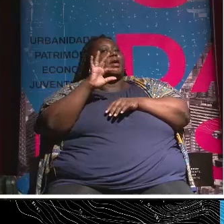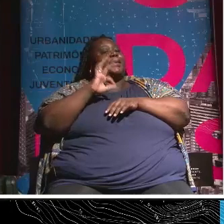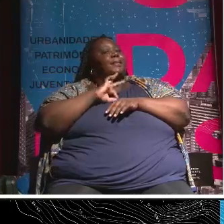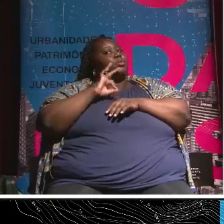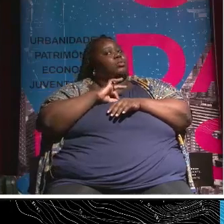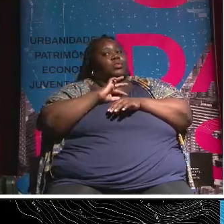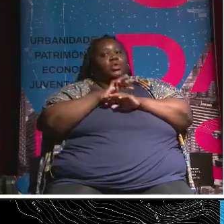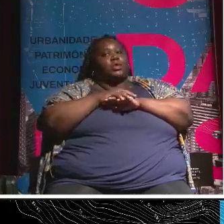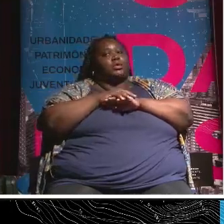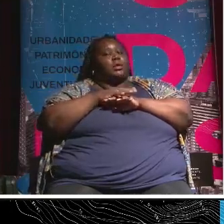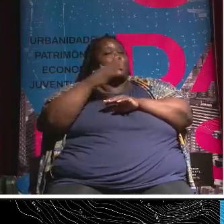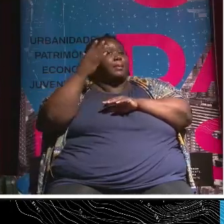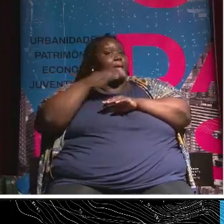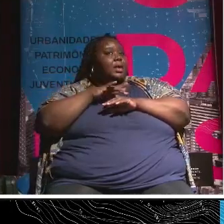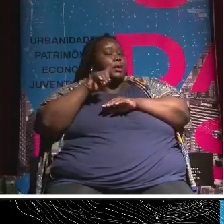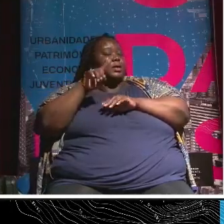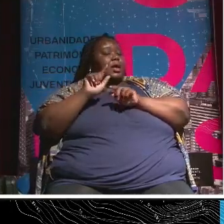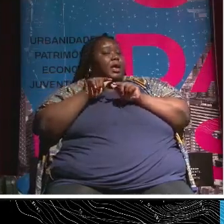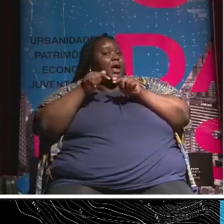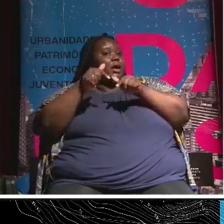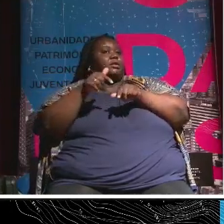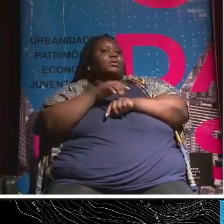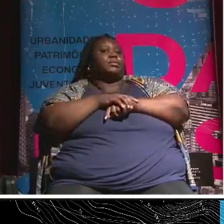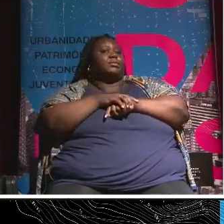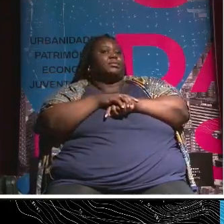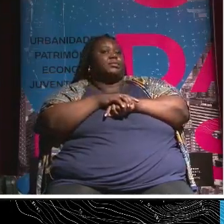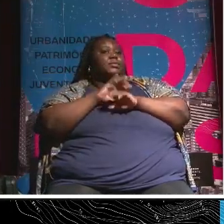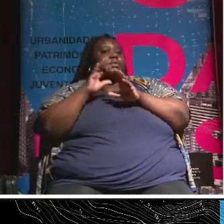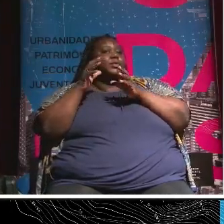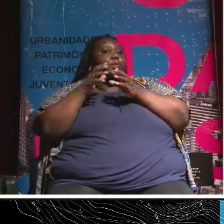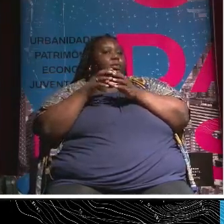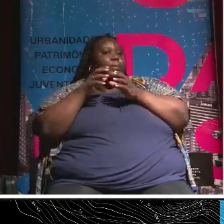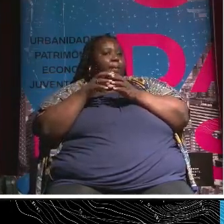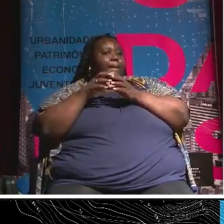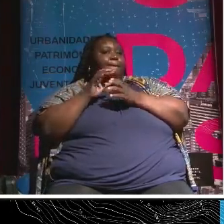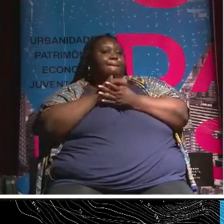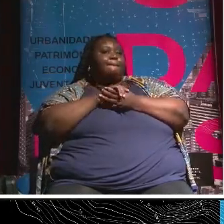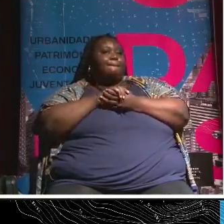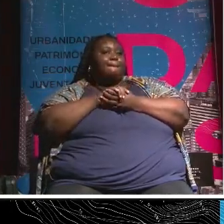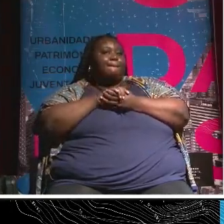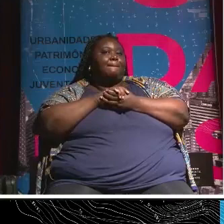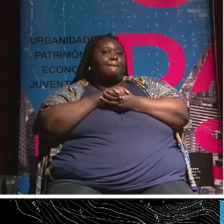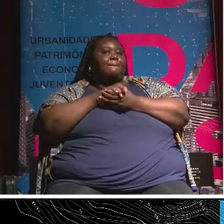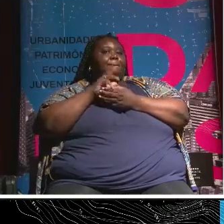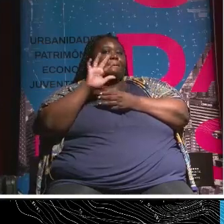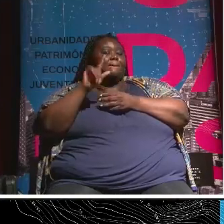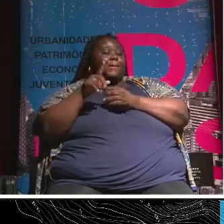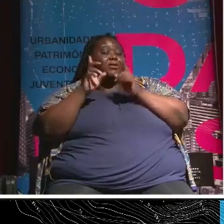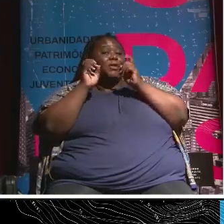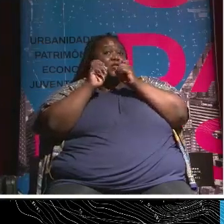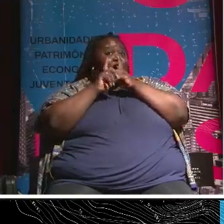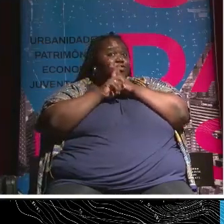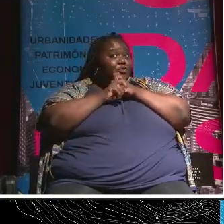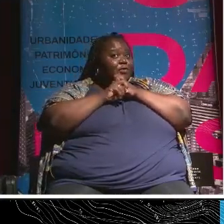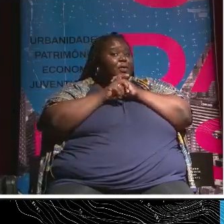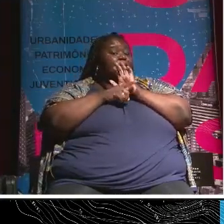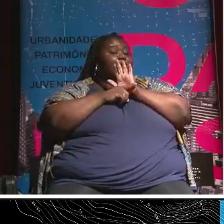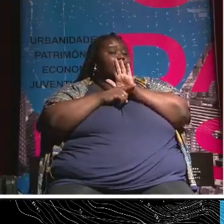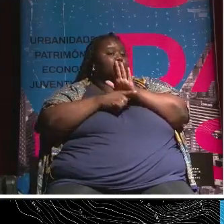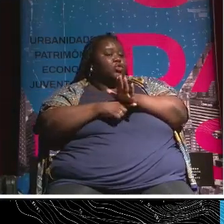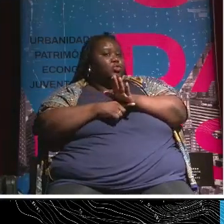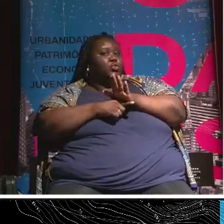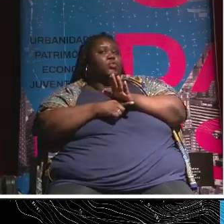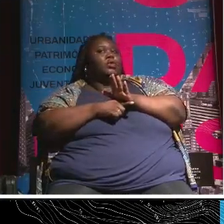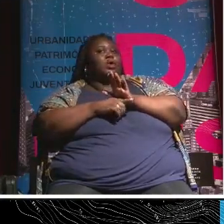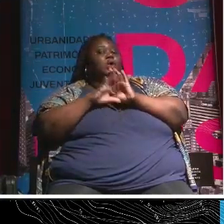policiamento presente, atuante, e um policiamento que vai ser de fato colaborativo